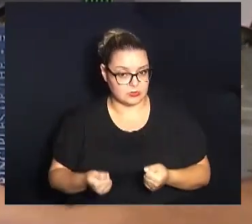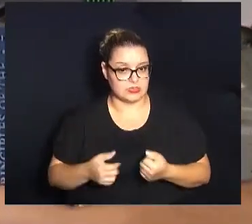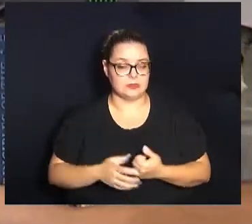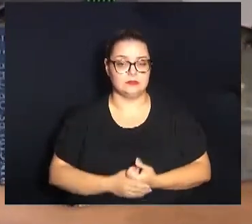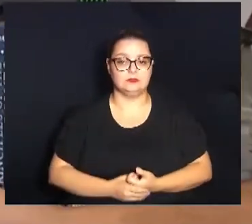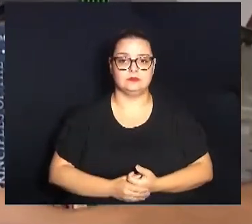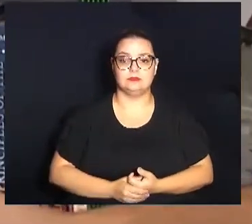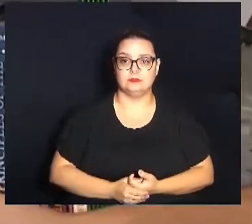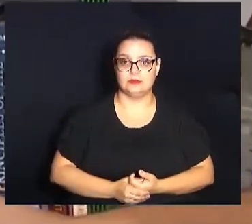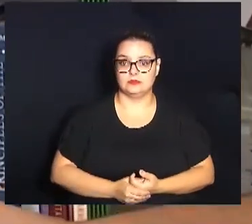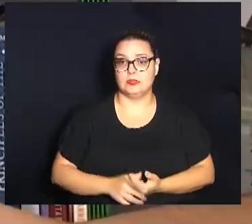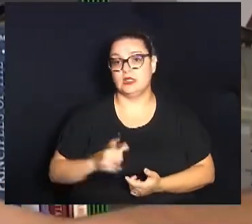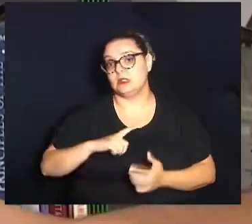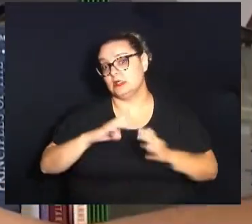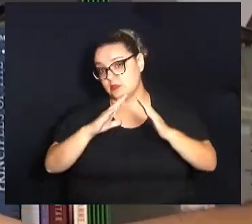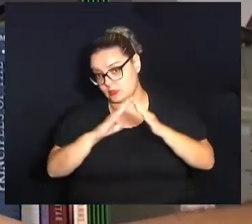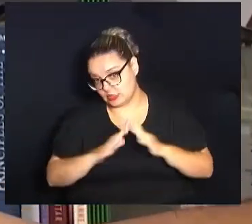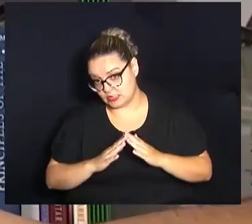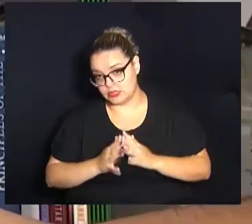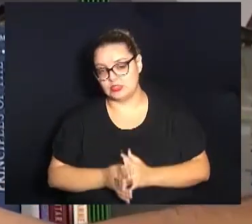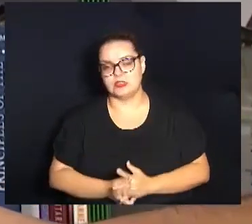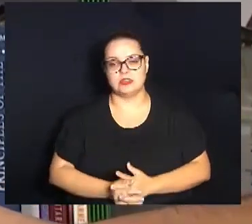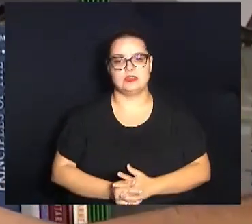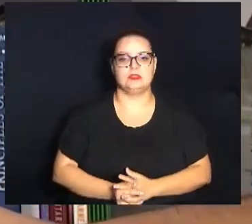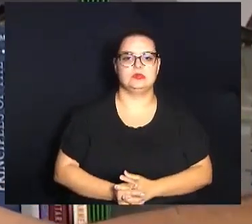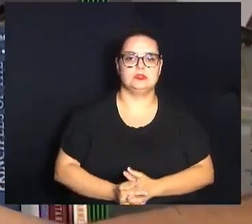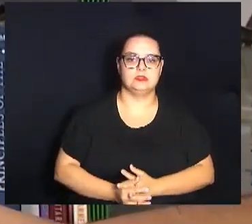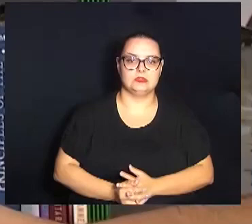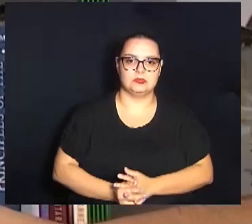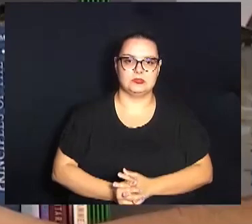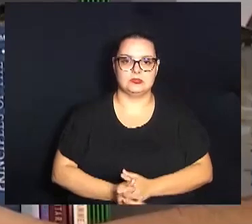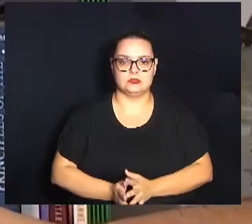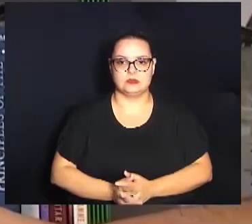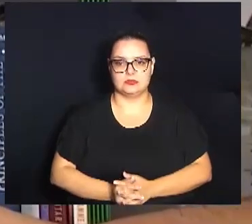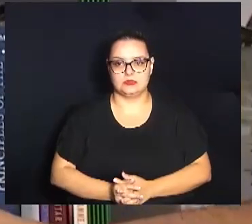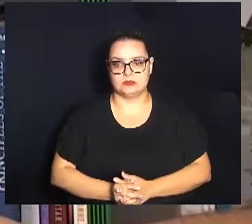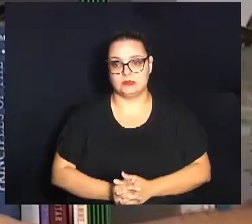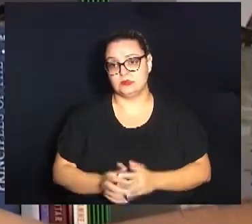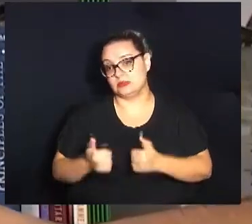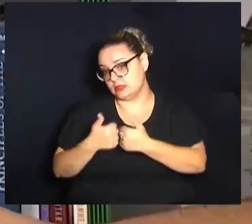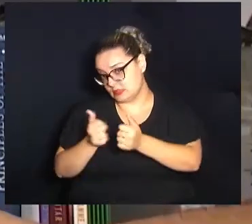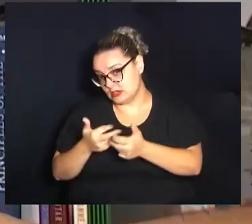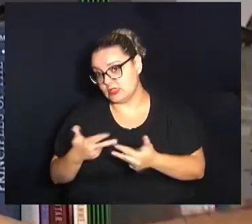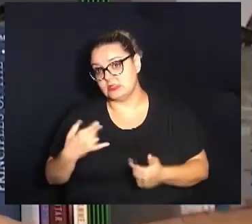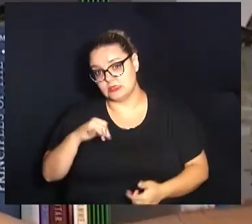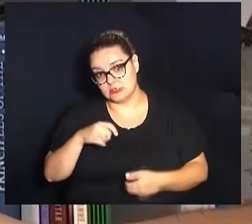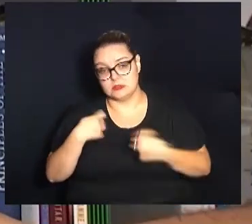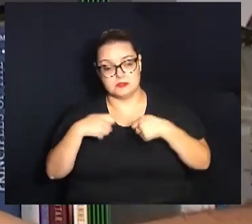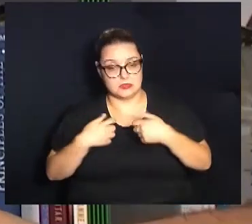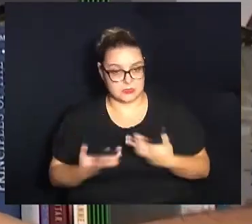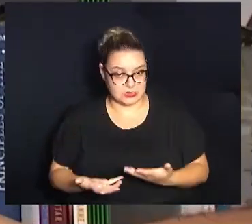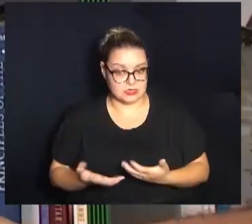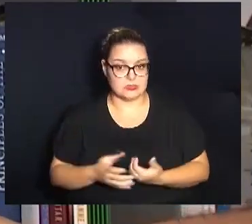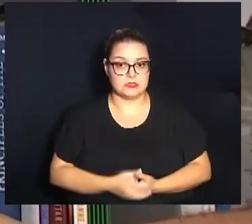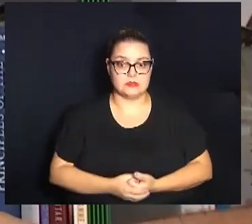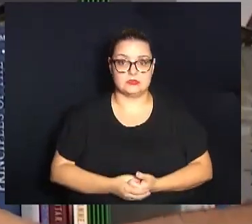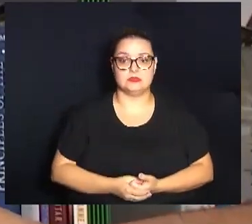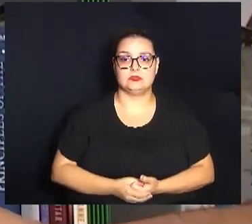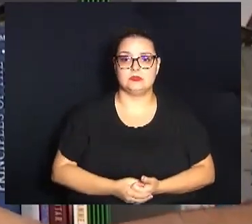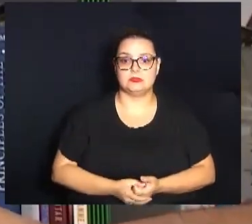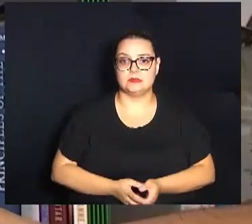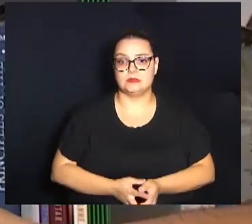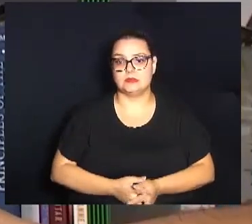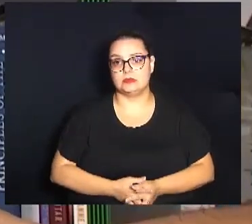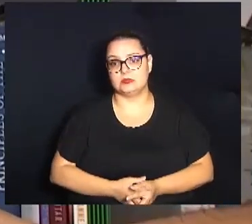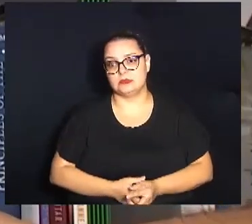Ele tem a moradia, né? Ele tem transporte se precisar, da origem dele.